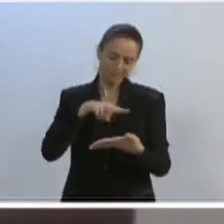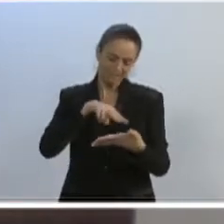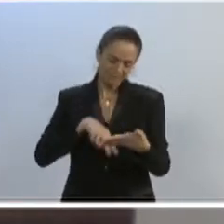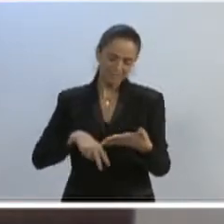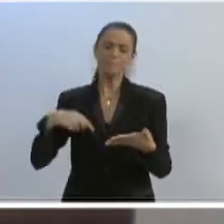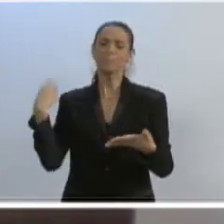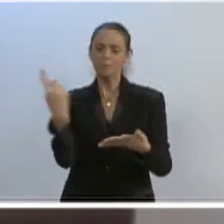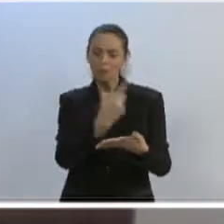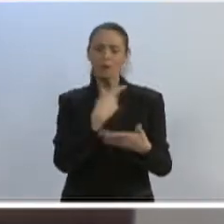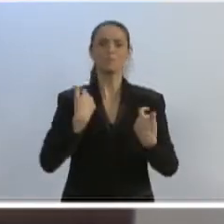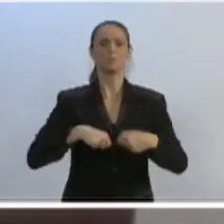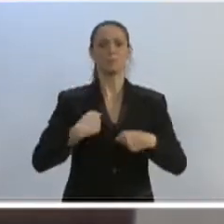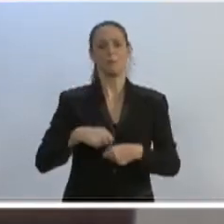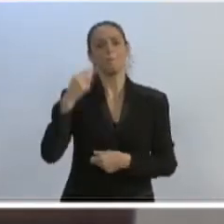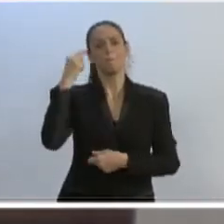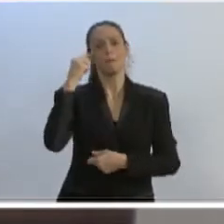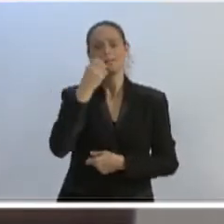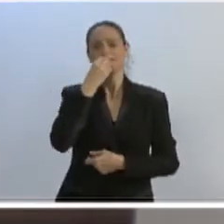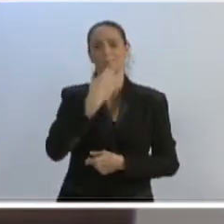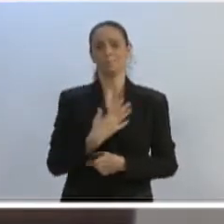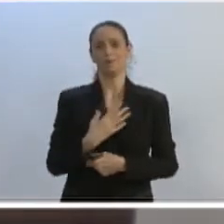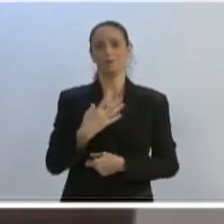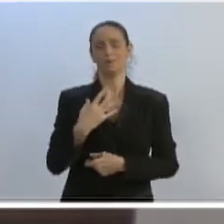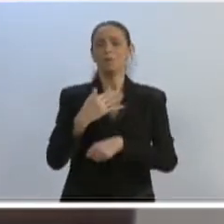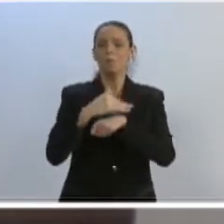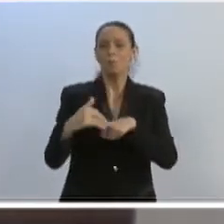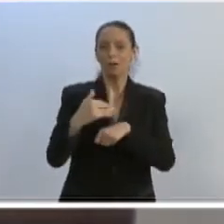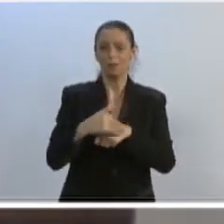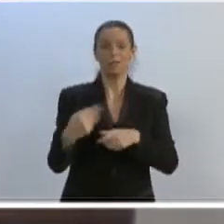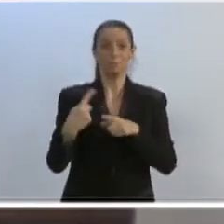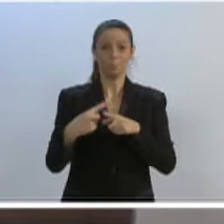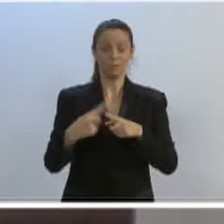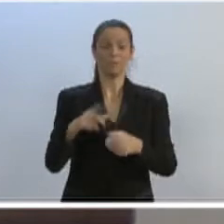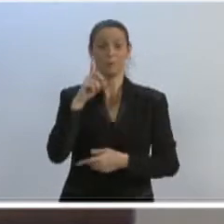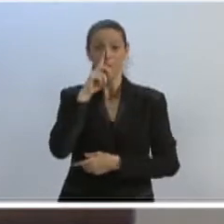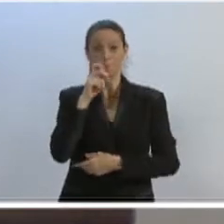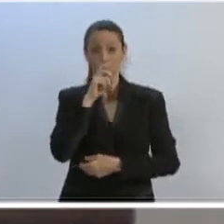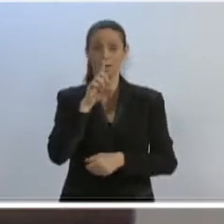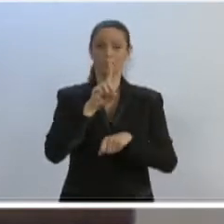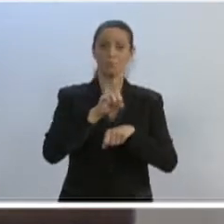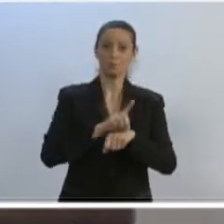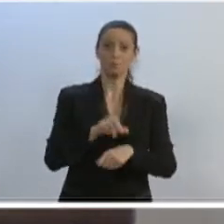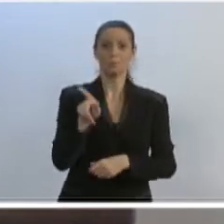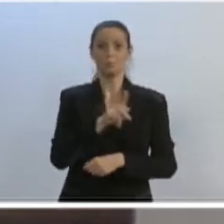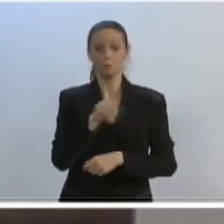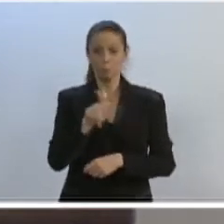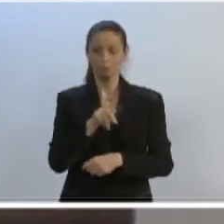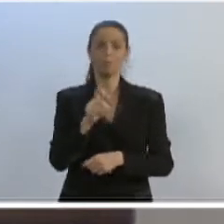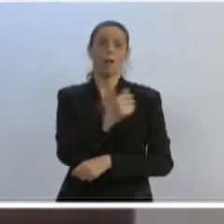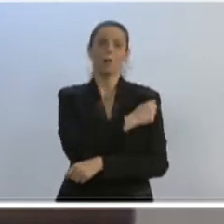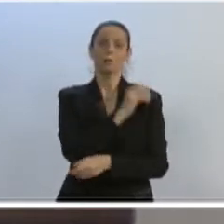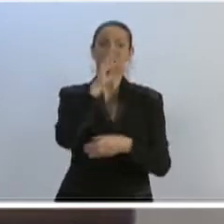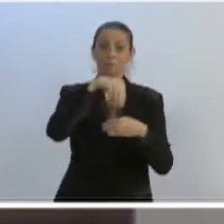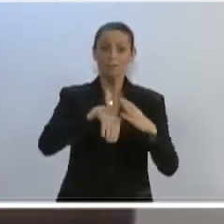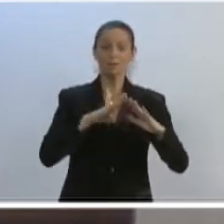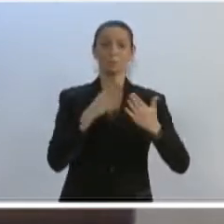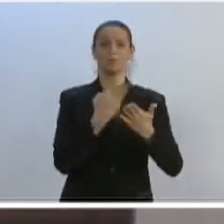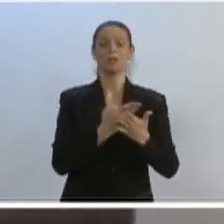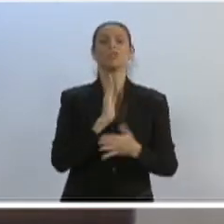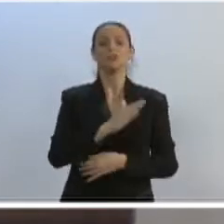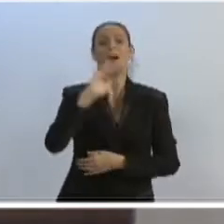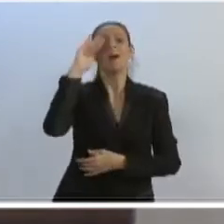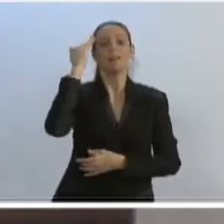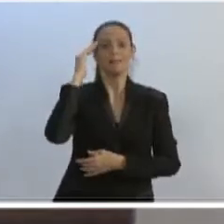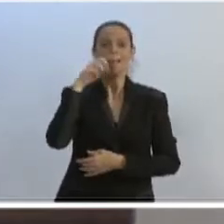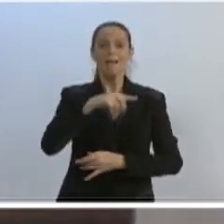carinho vejam bem os pais alunos diretores é entendem entende que aquele espaço é do